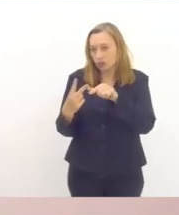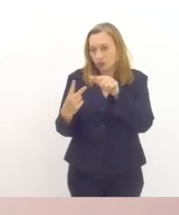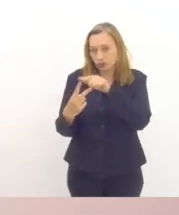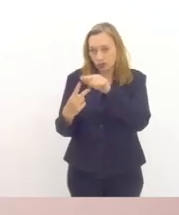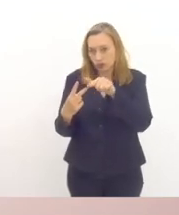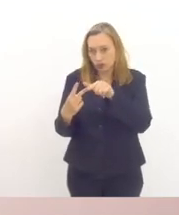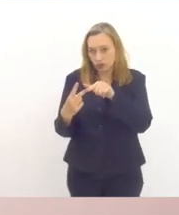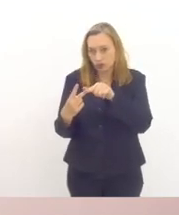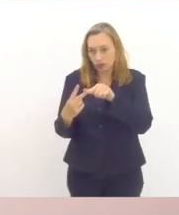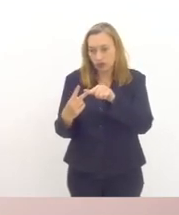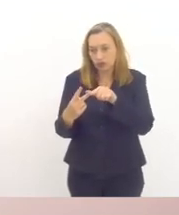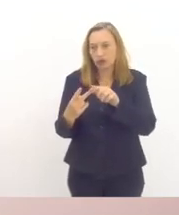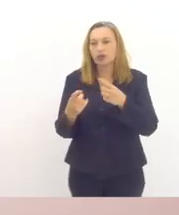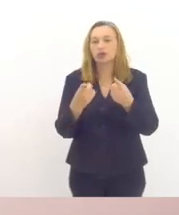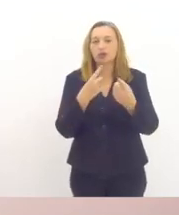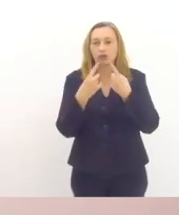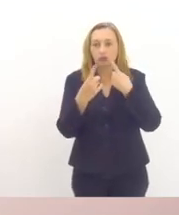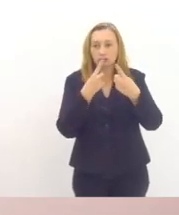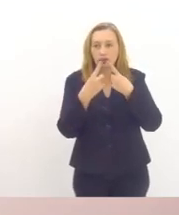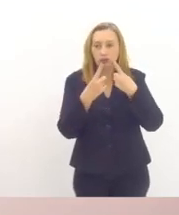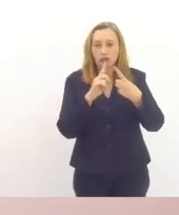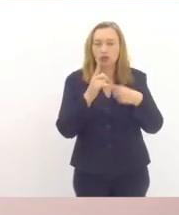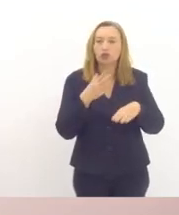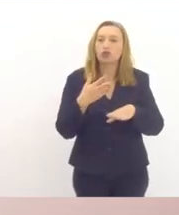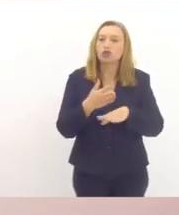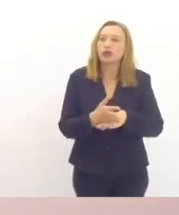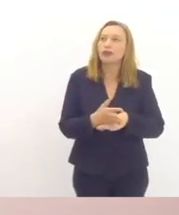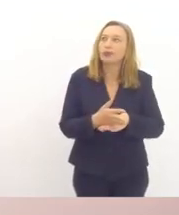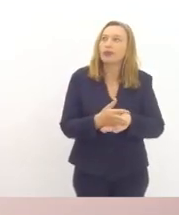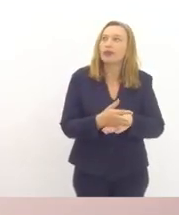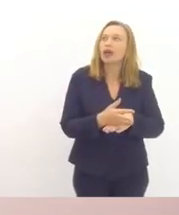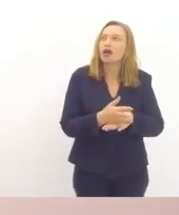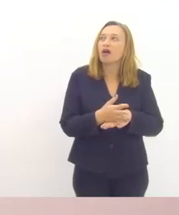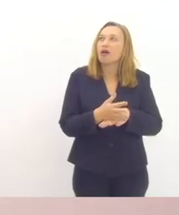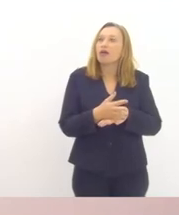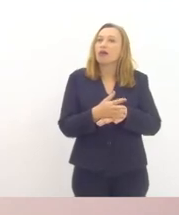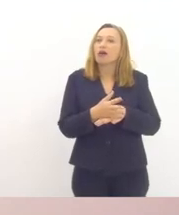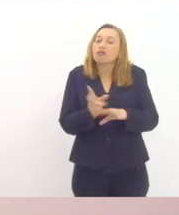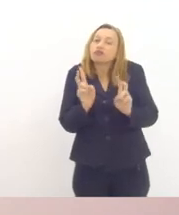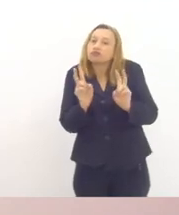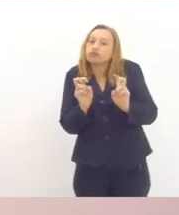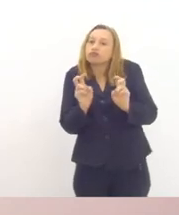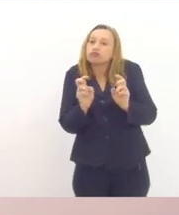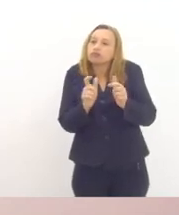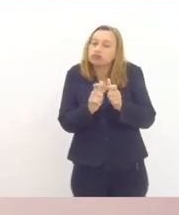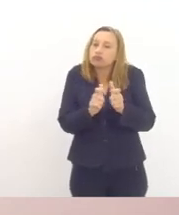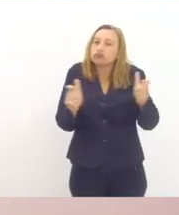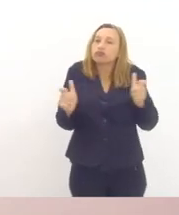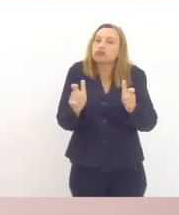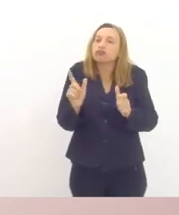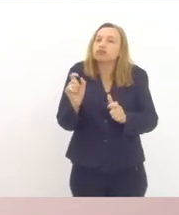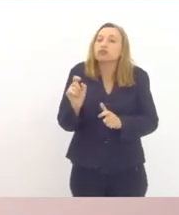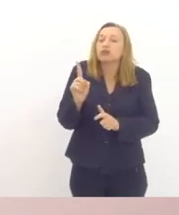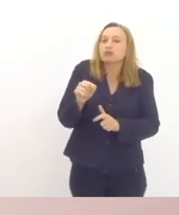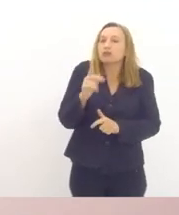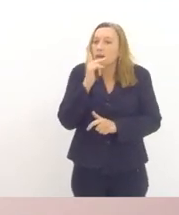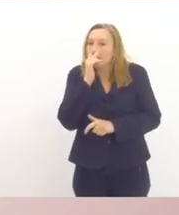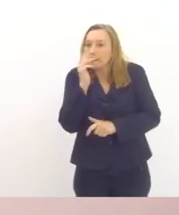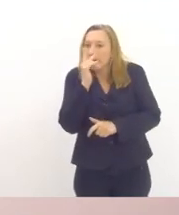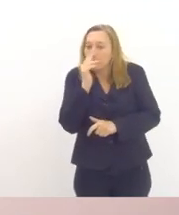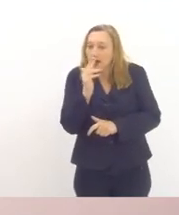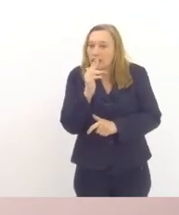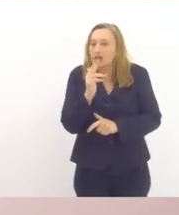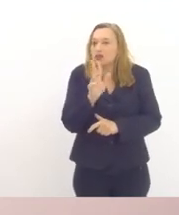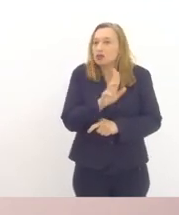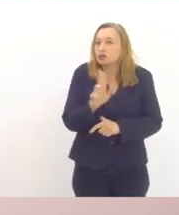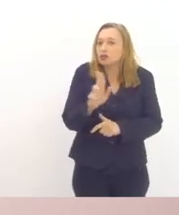tangenciam apenas o debate, não chegam a este tema amplo que me parece muito instigante o